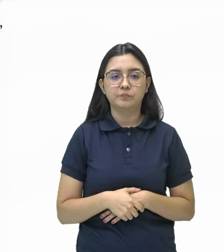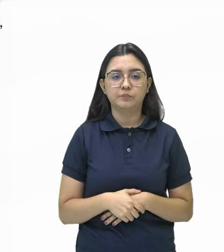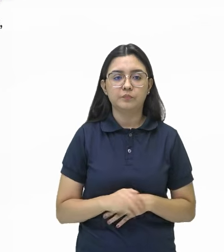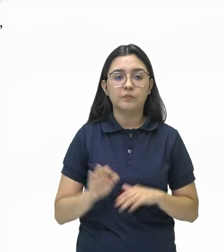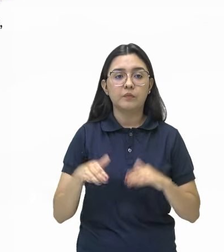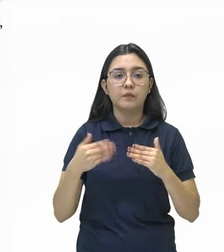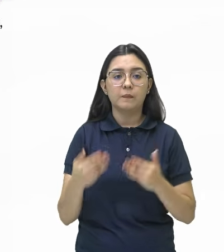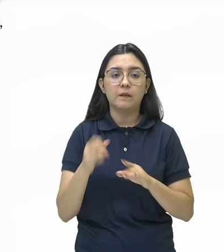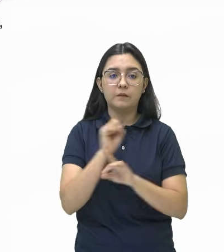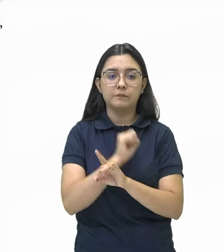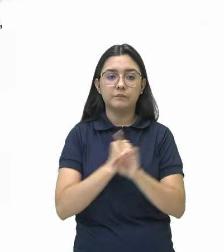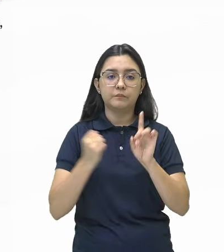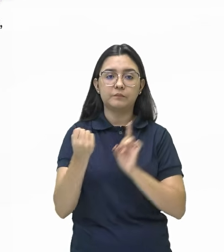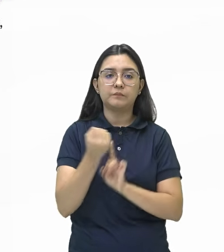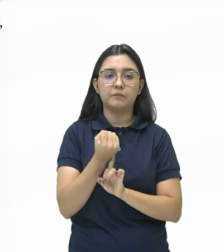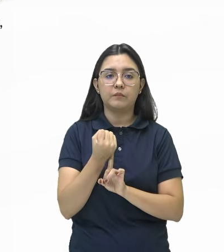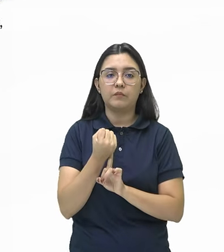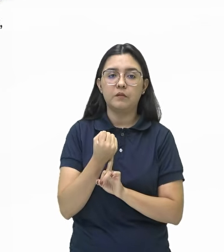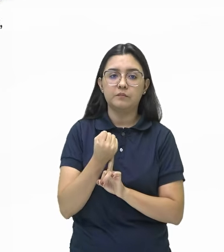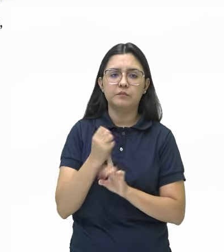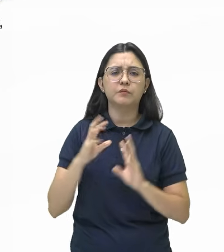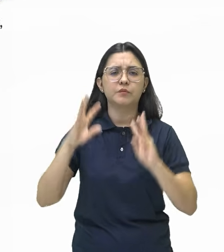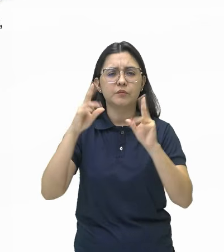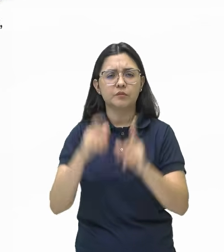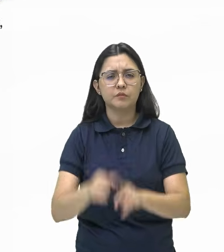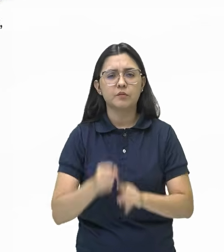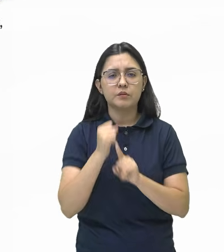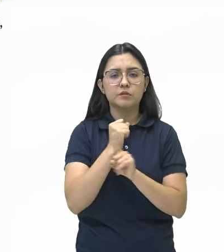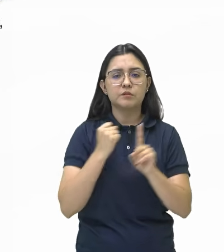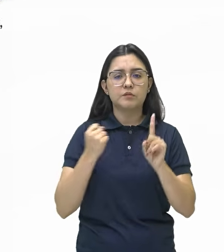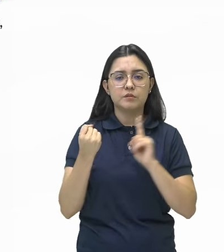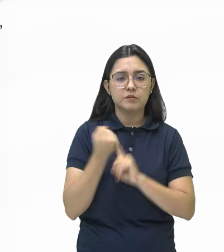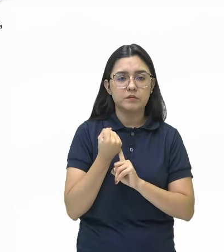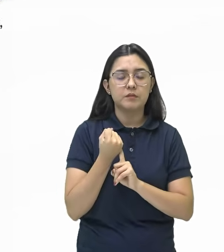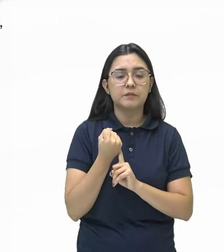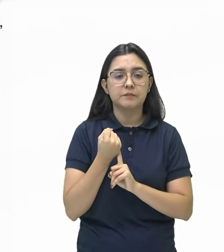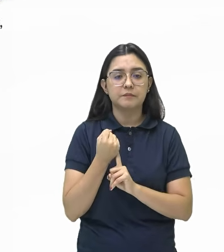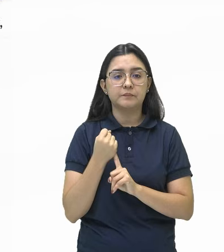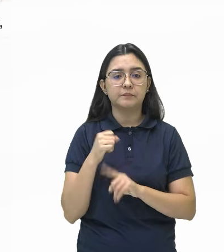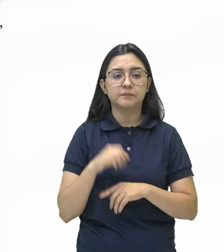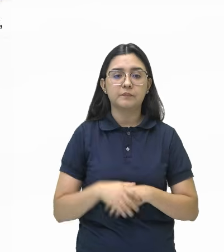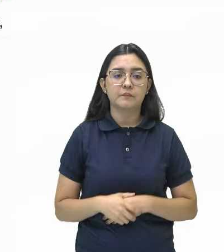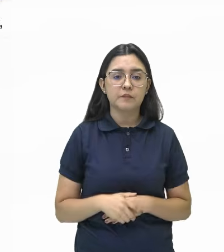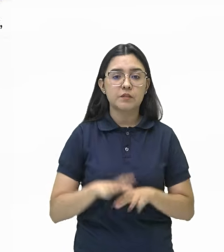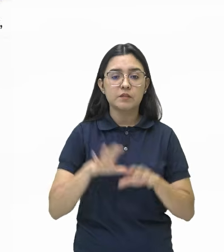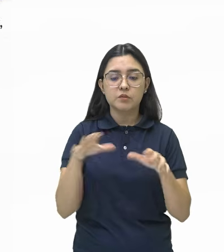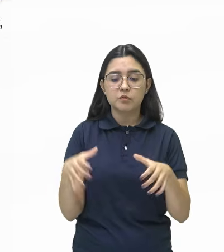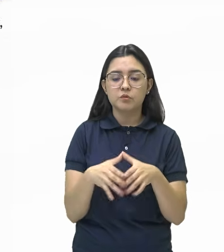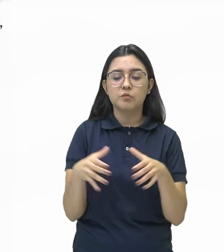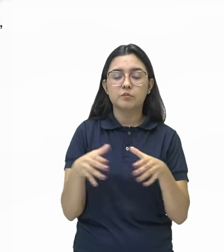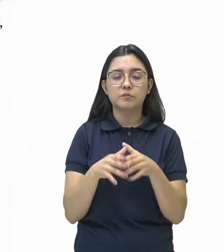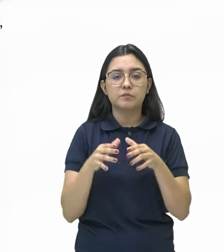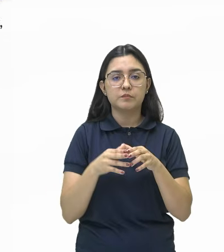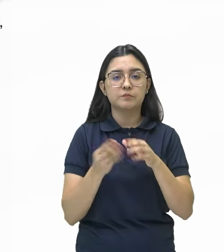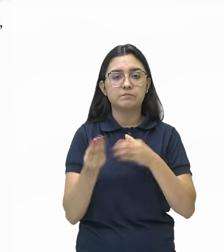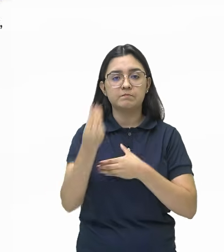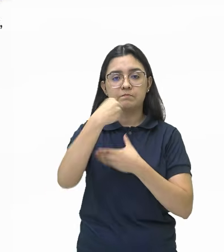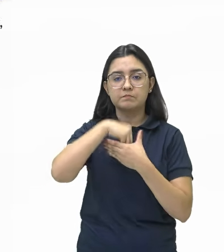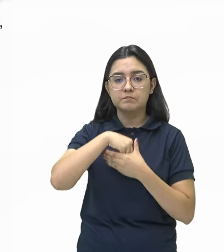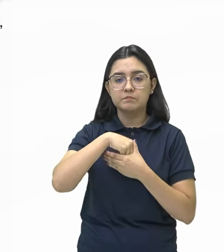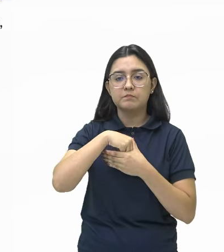Então, a sociedade, toda essa sociedade, esses grupos, eles estão ali inseridos